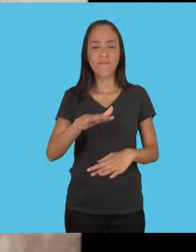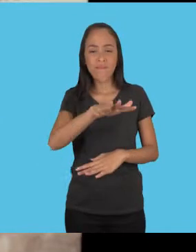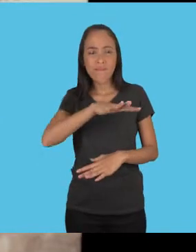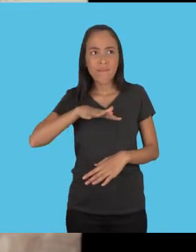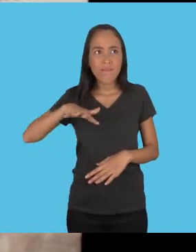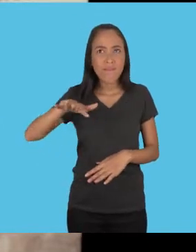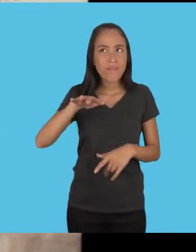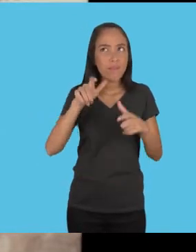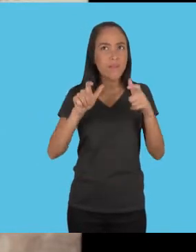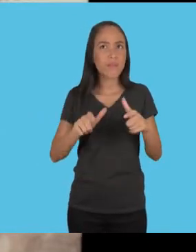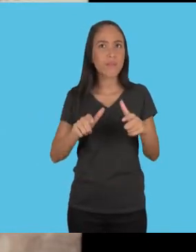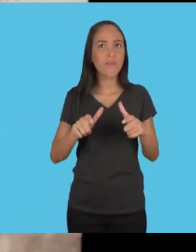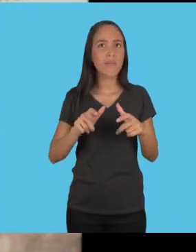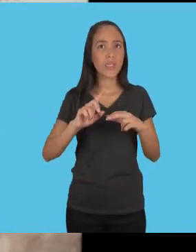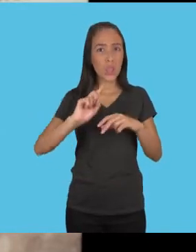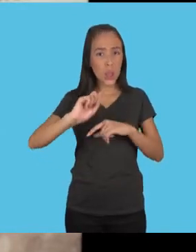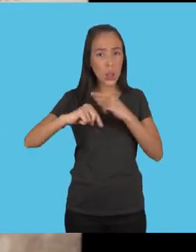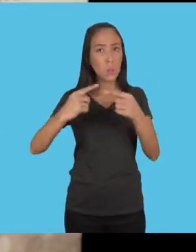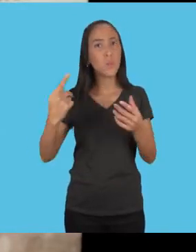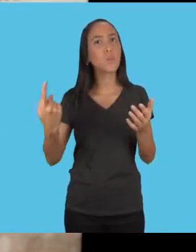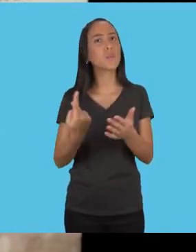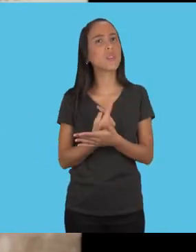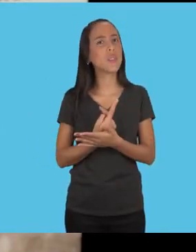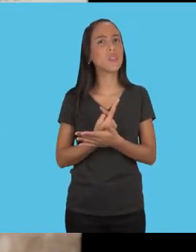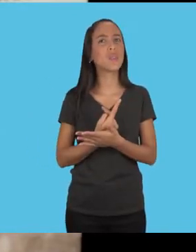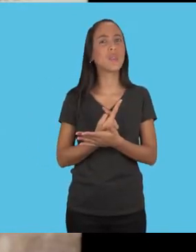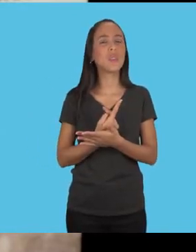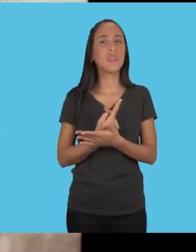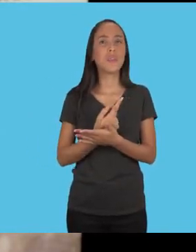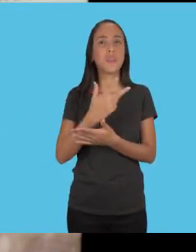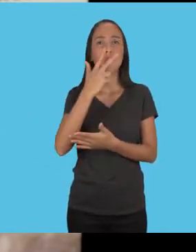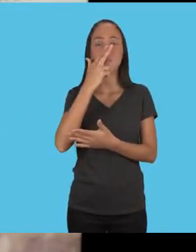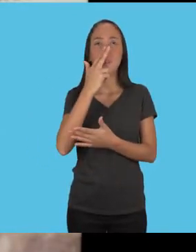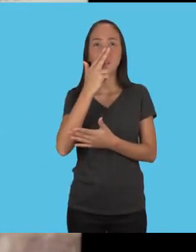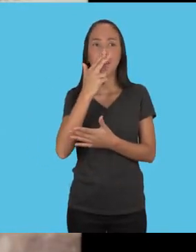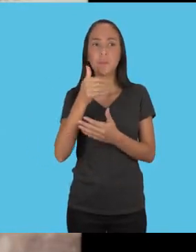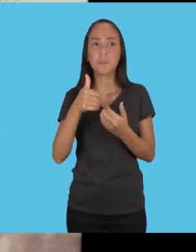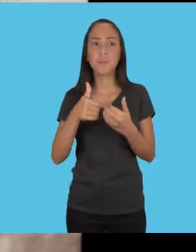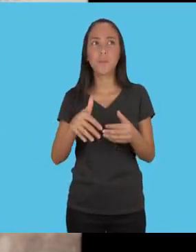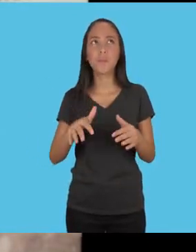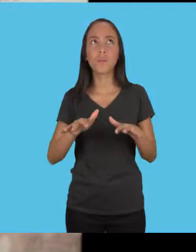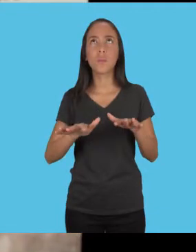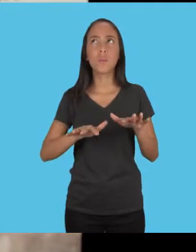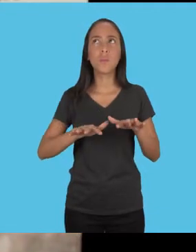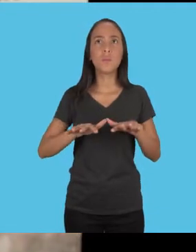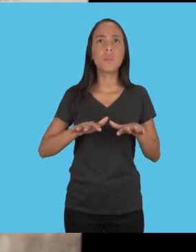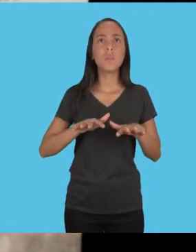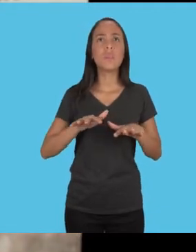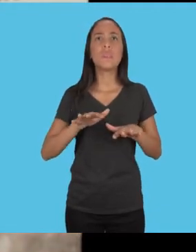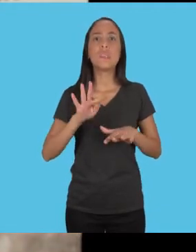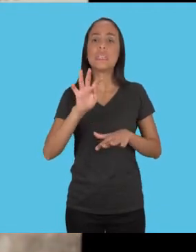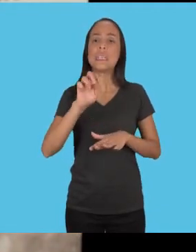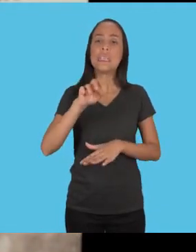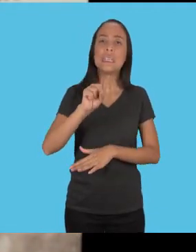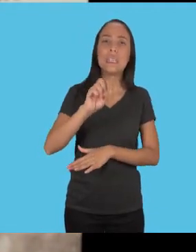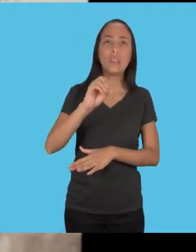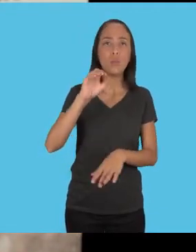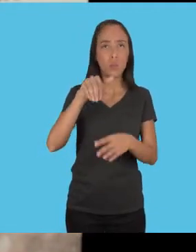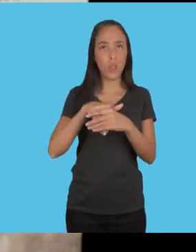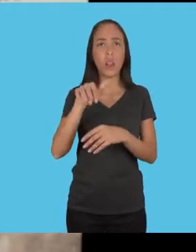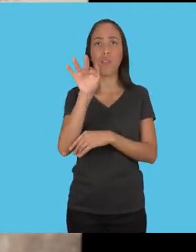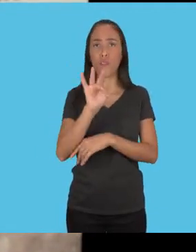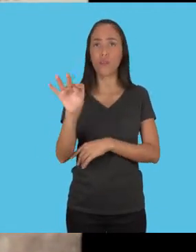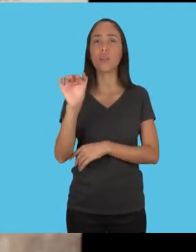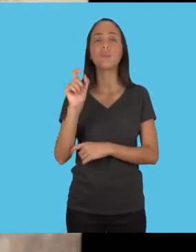do golpe, o ambiente começou a ficar bem mais tenso na Faculdade de Medicina. E o que